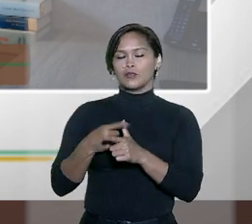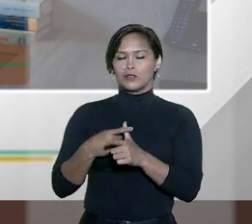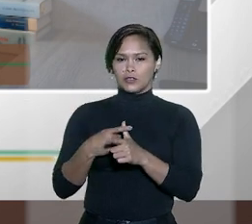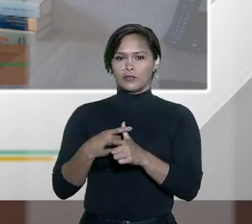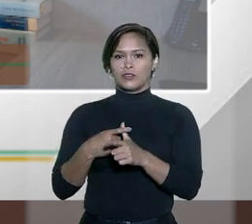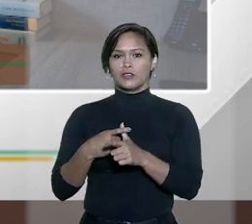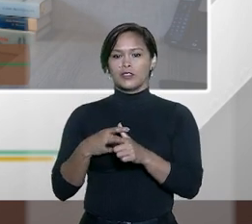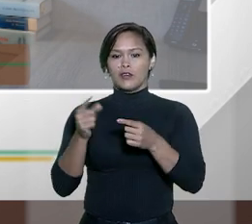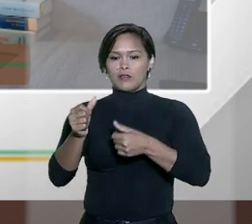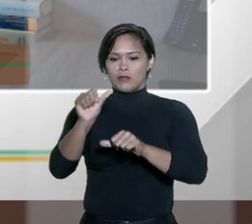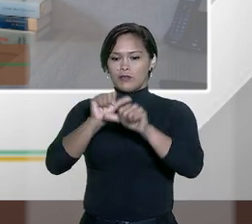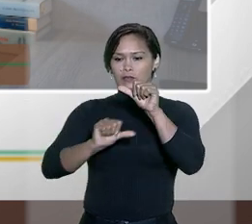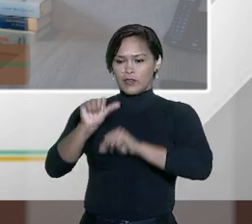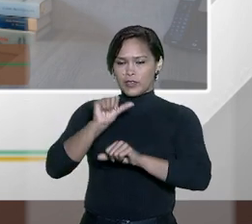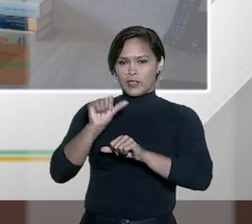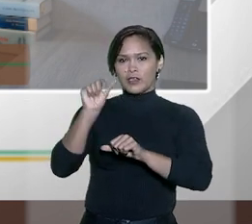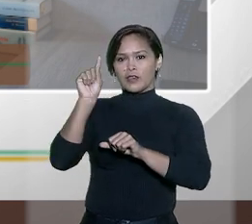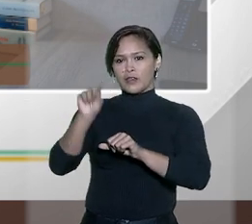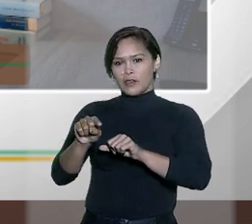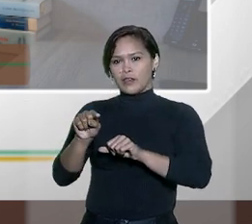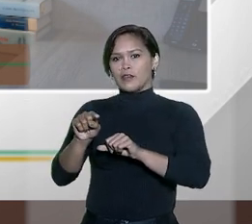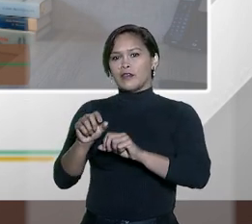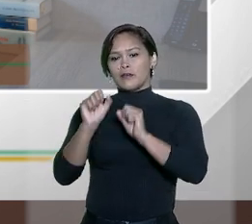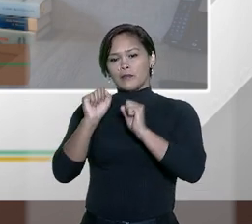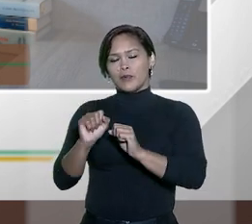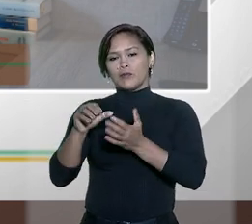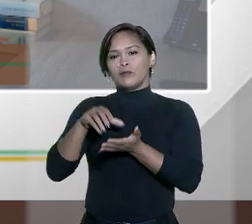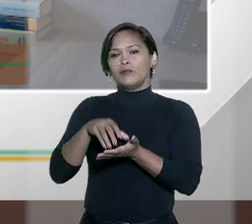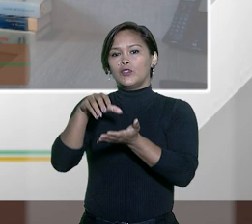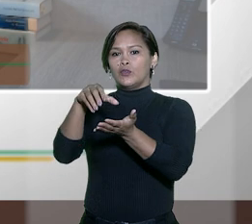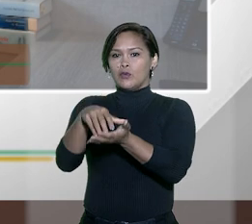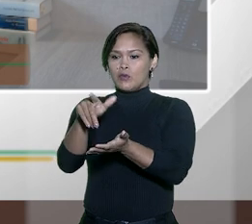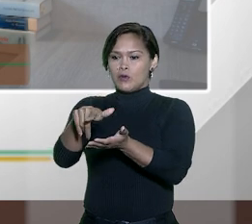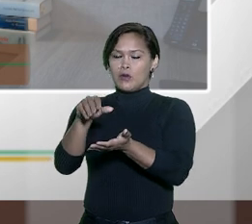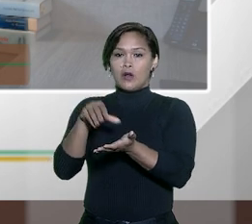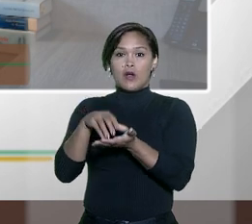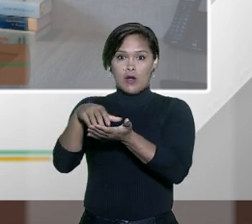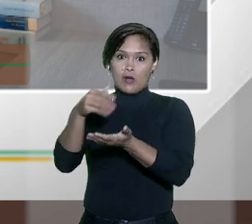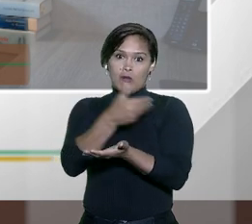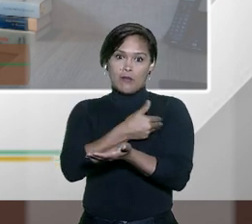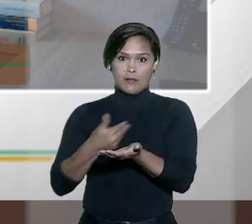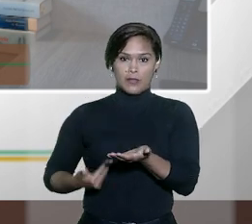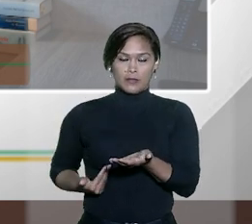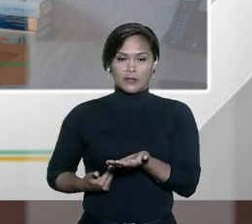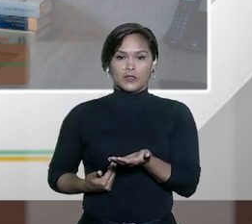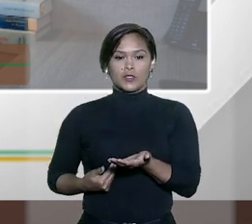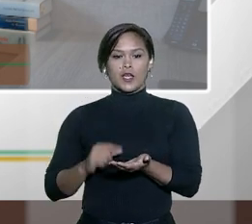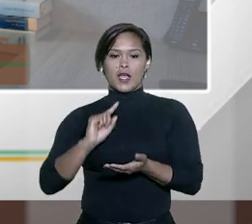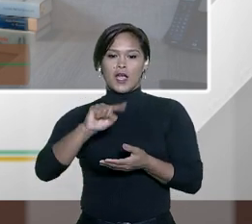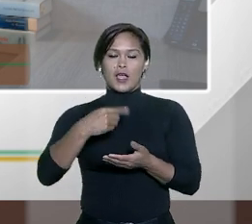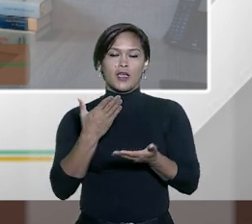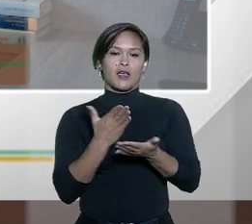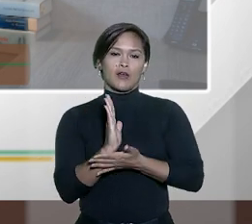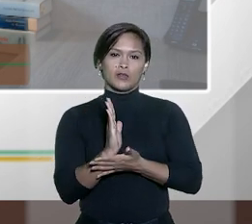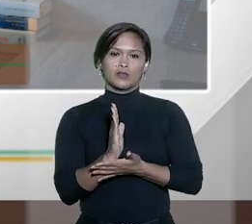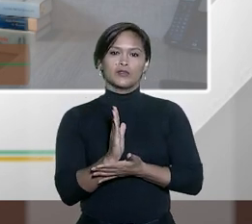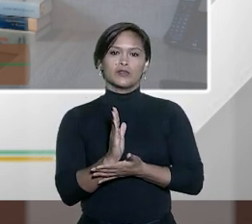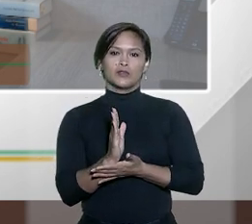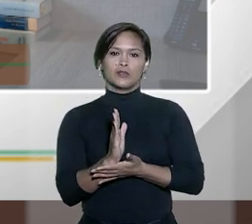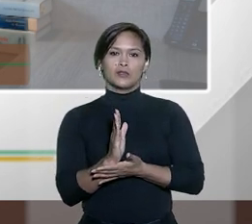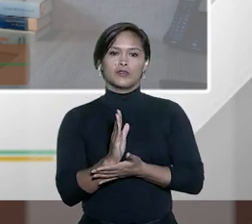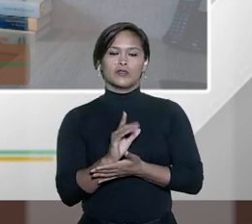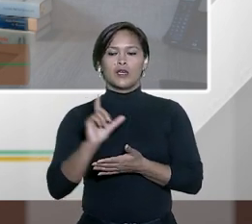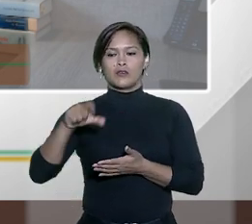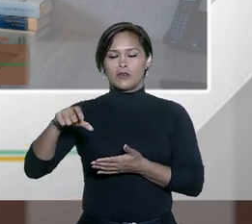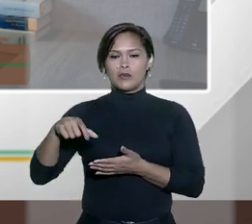dívida, reverter em favor do ente público e somente autorizar que